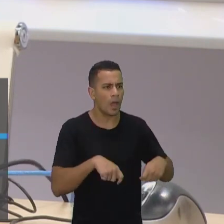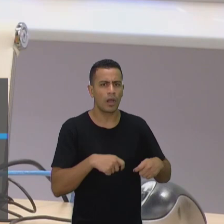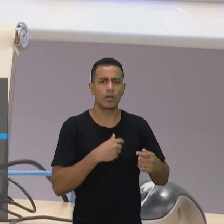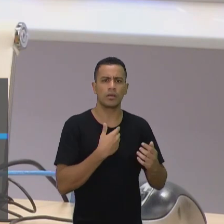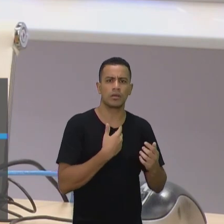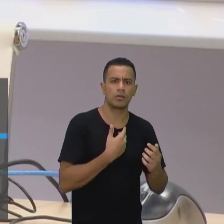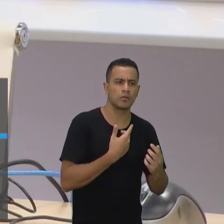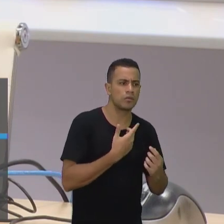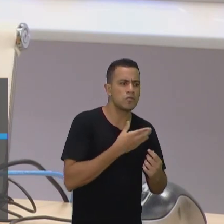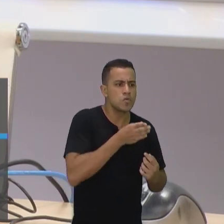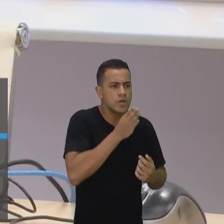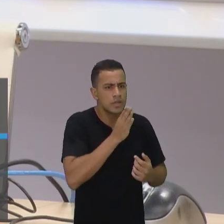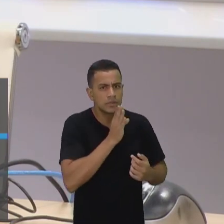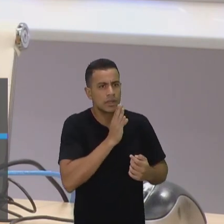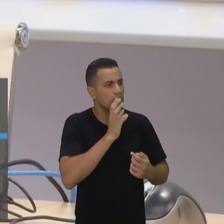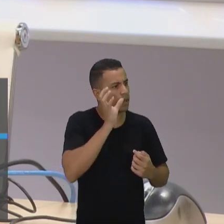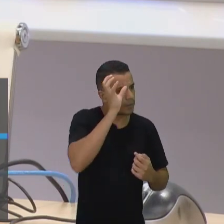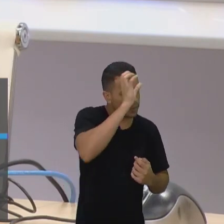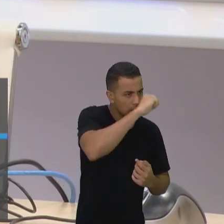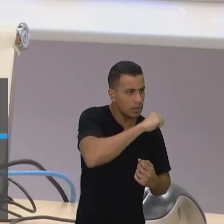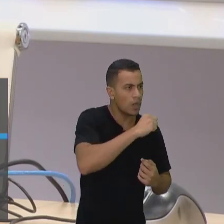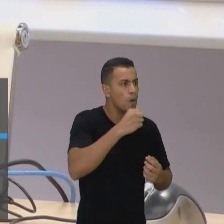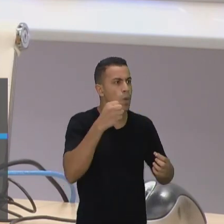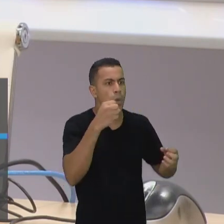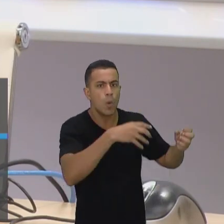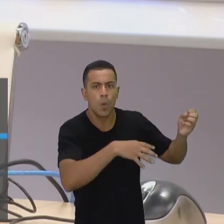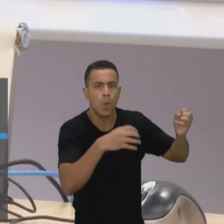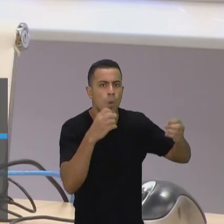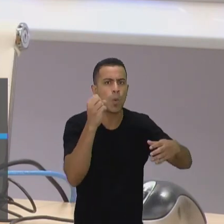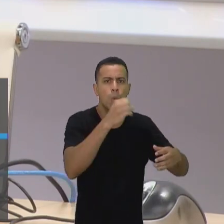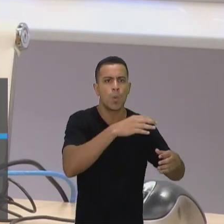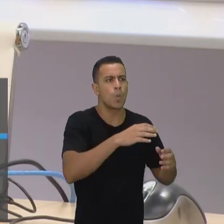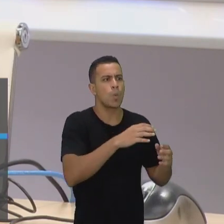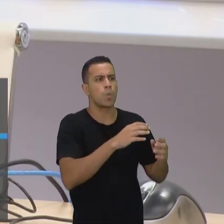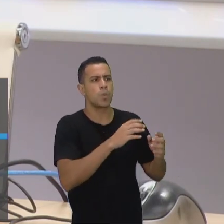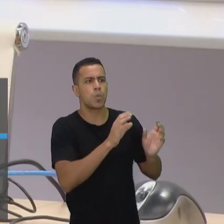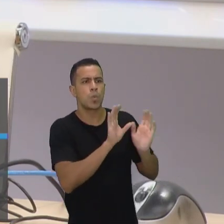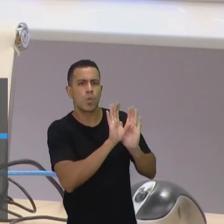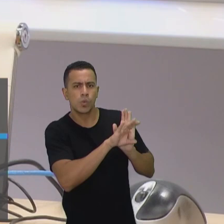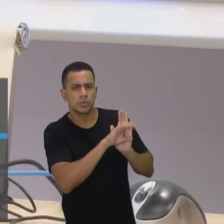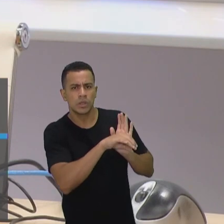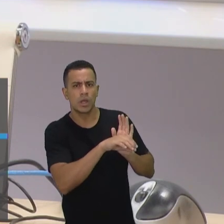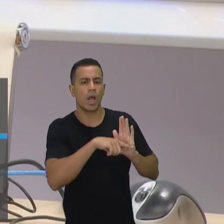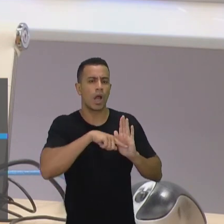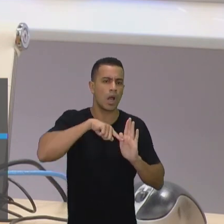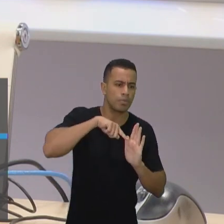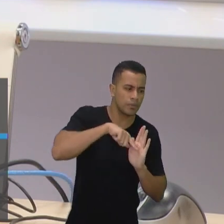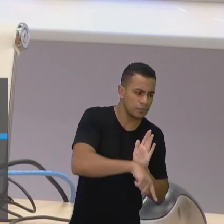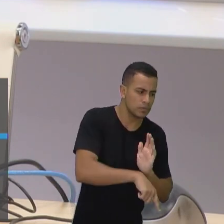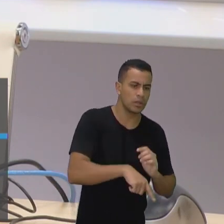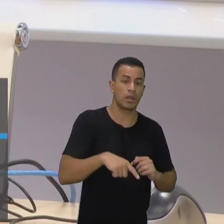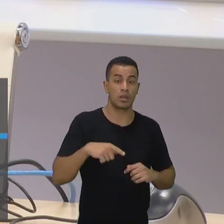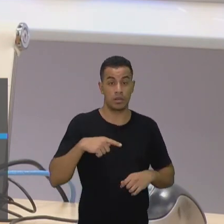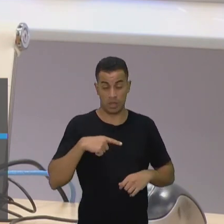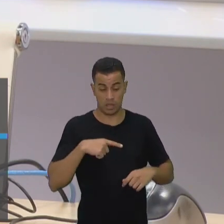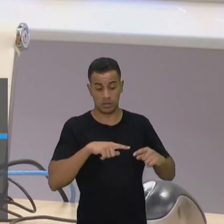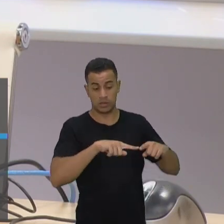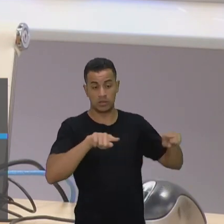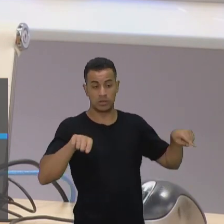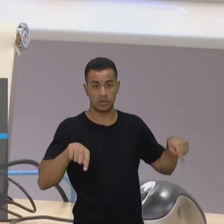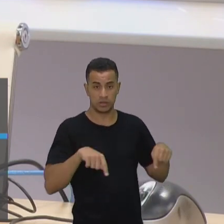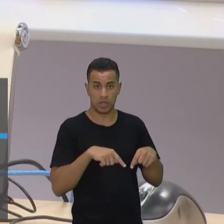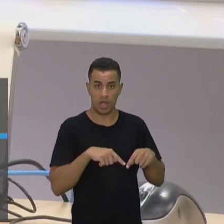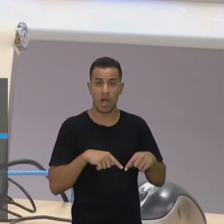conceitos, novos aprofundamentos. Então, eu tenho a sala de aula invertida na primeira atividade da UC1. Que